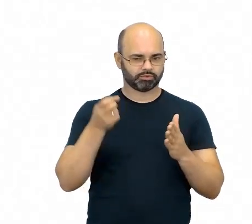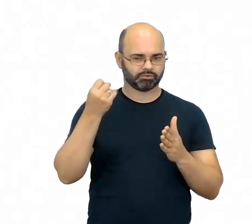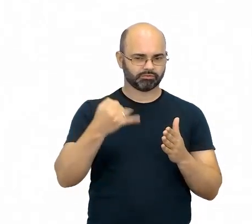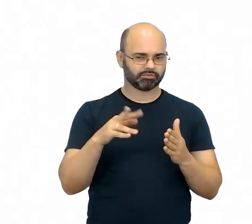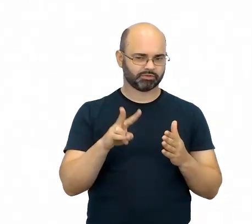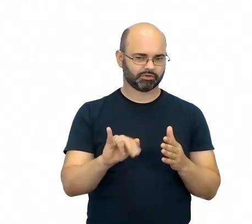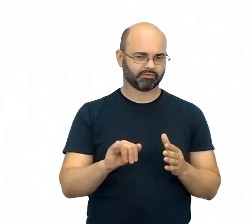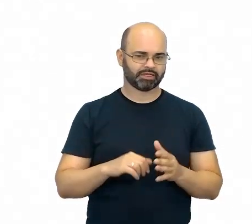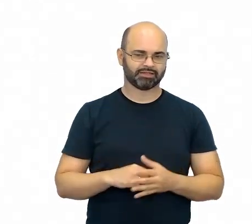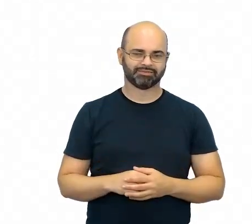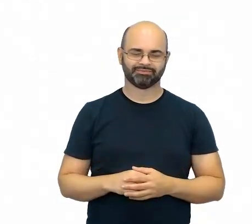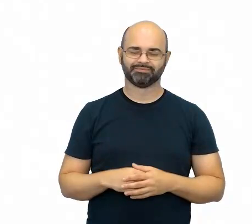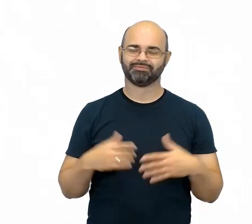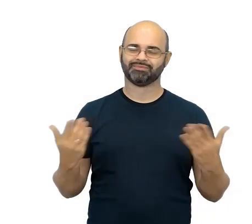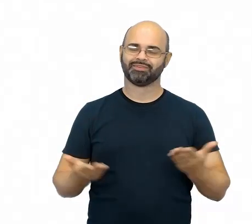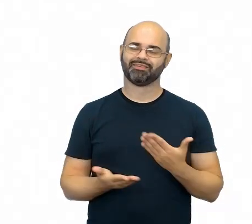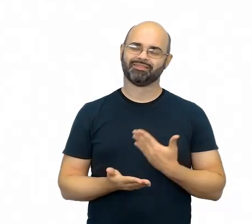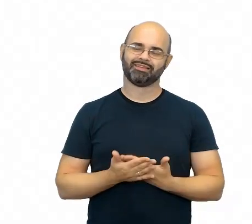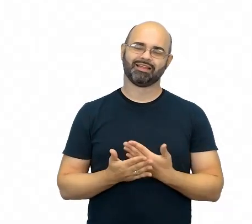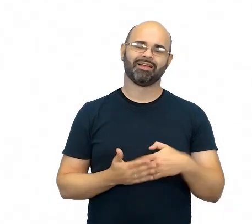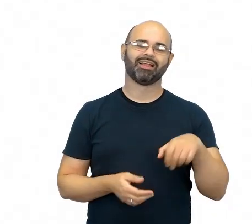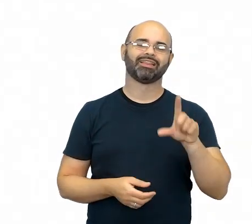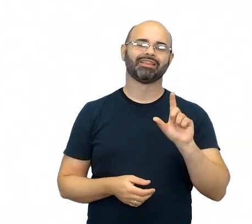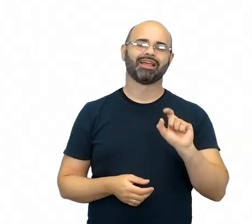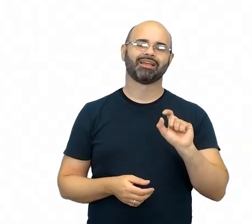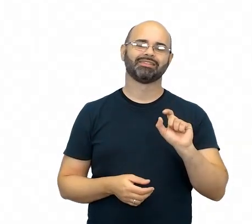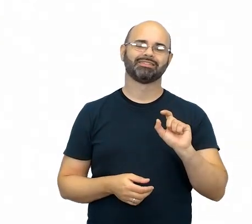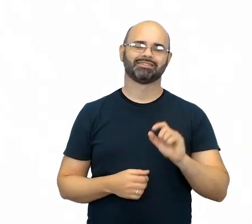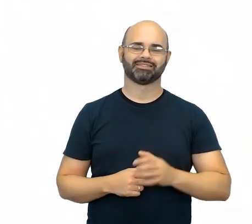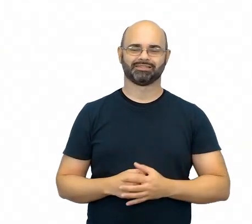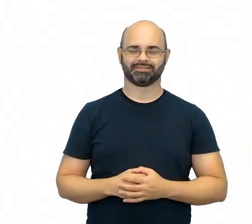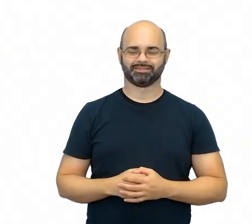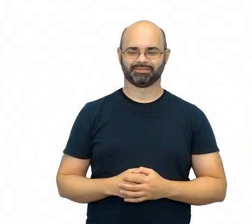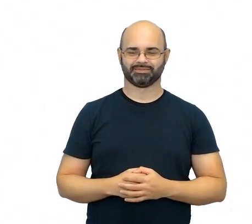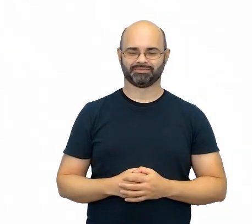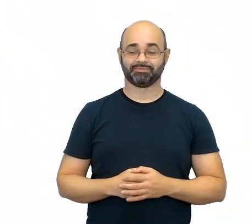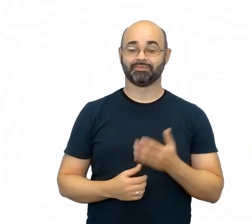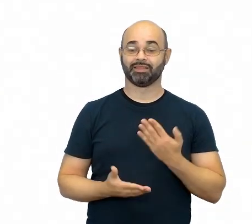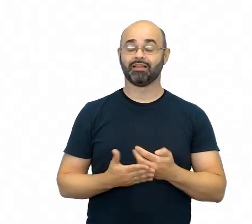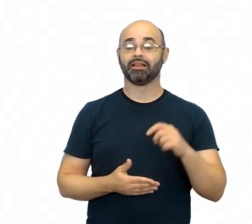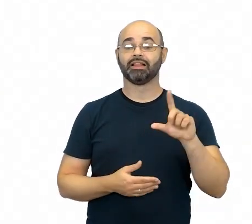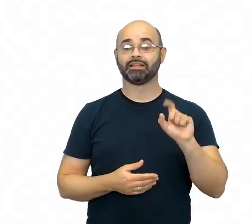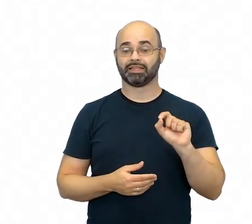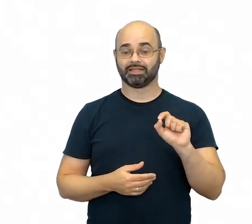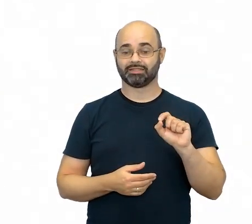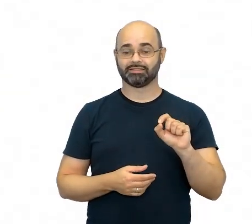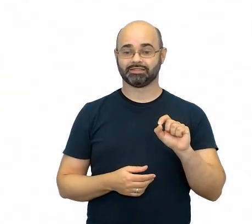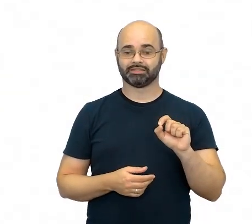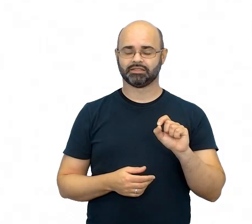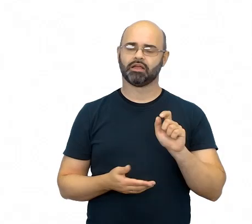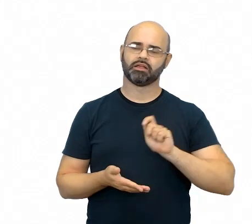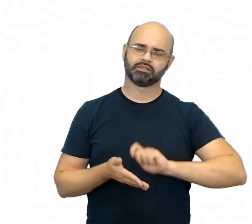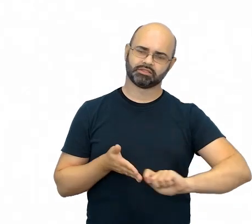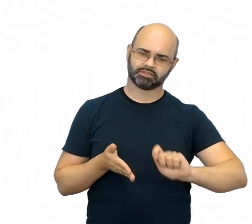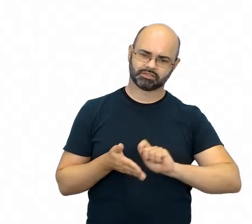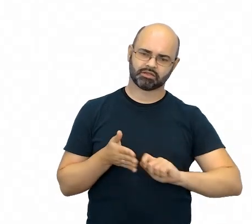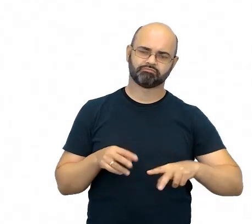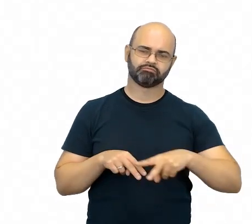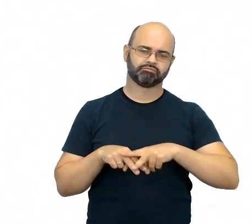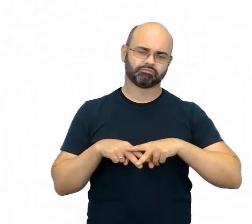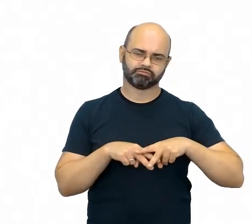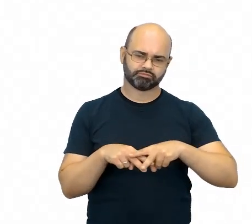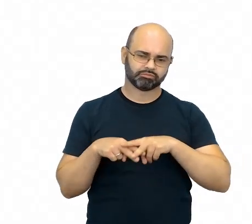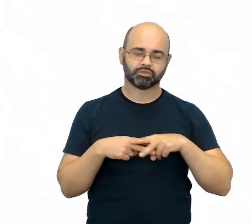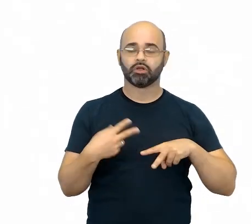Vamos, então, para a aula 10, que é escrevendo, revisando e postando o